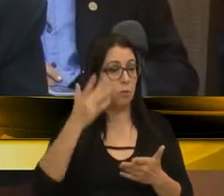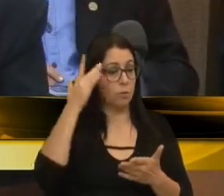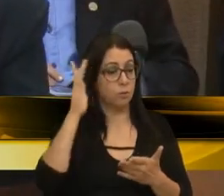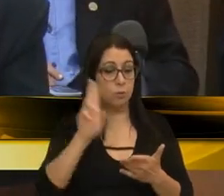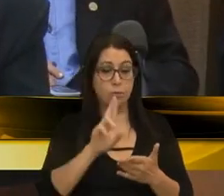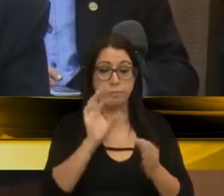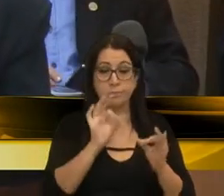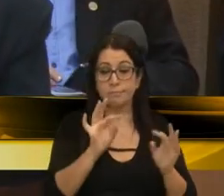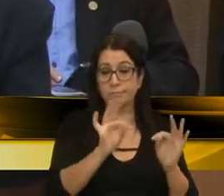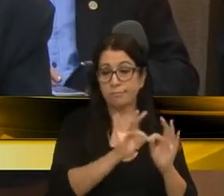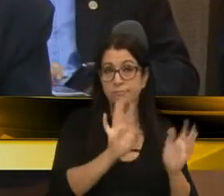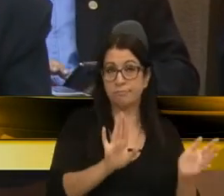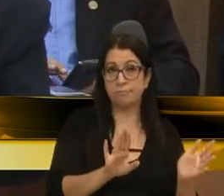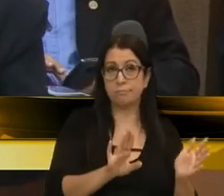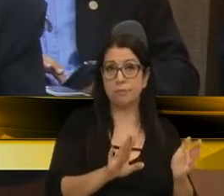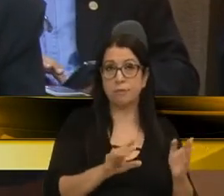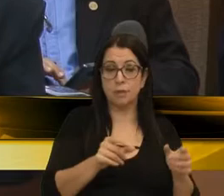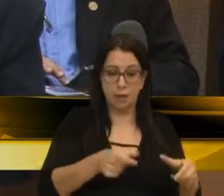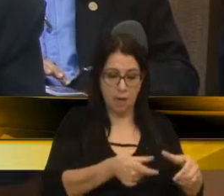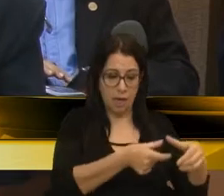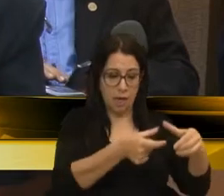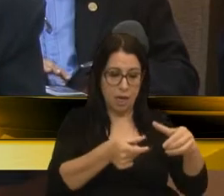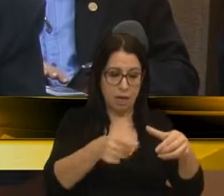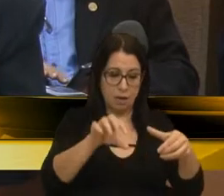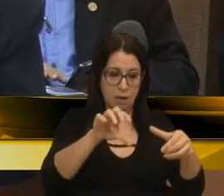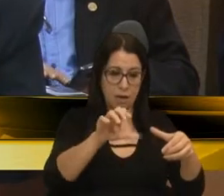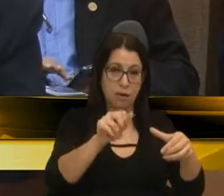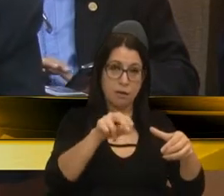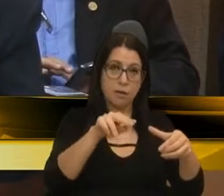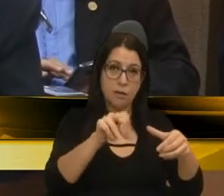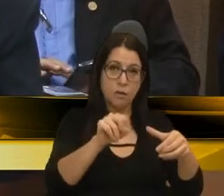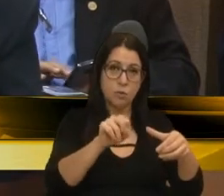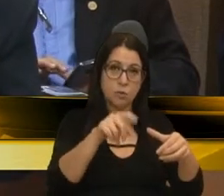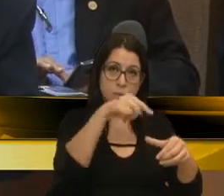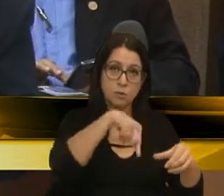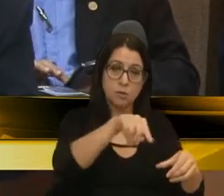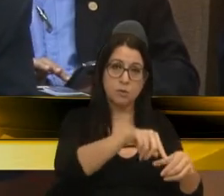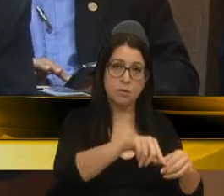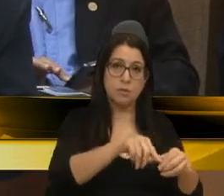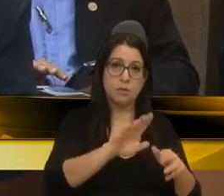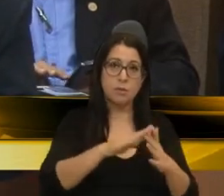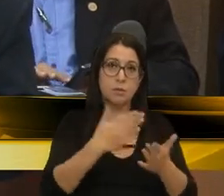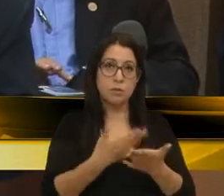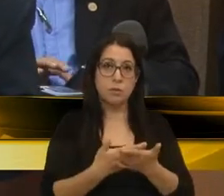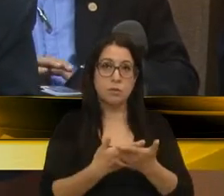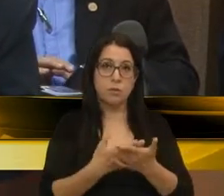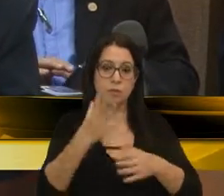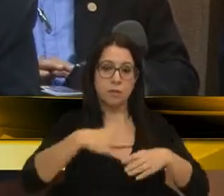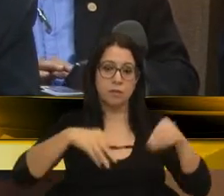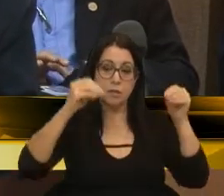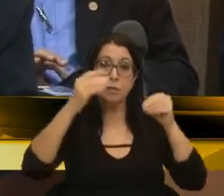técnico, todas as cargas dos canos da Escola Castelo Branco.